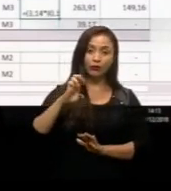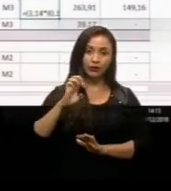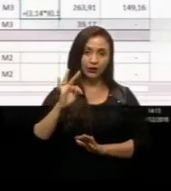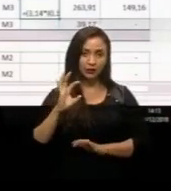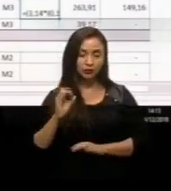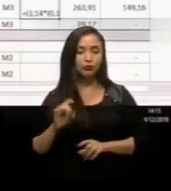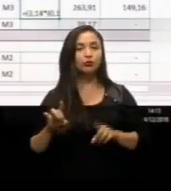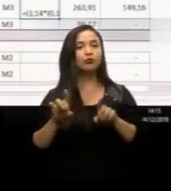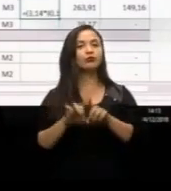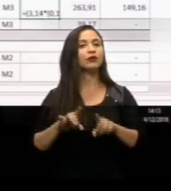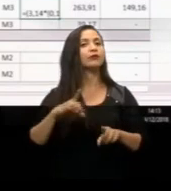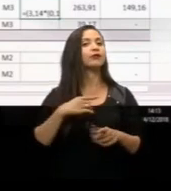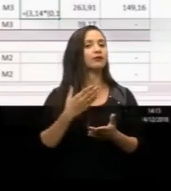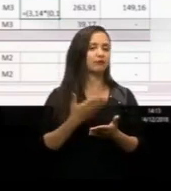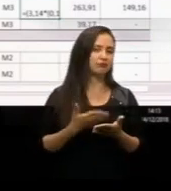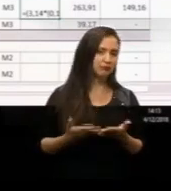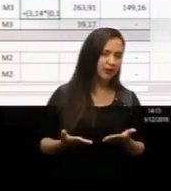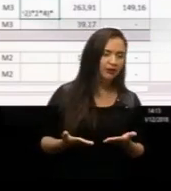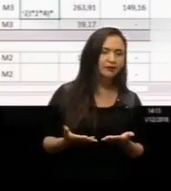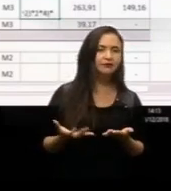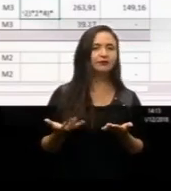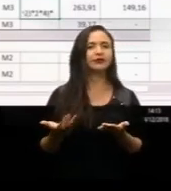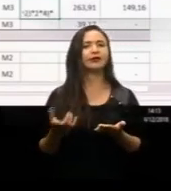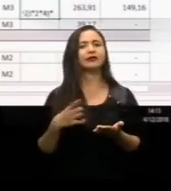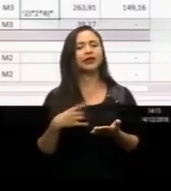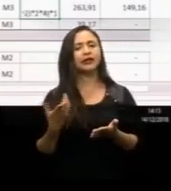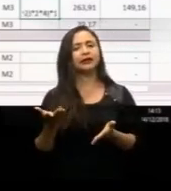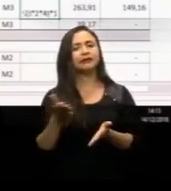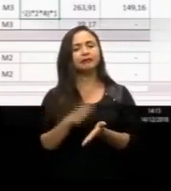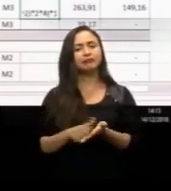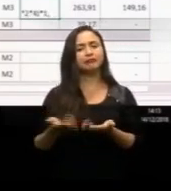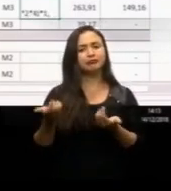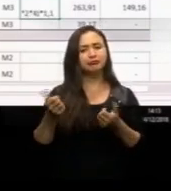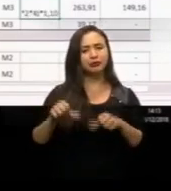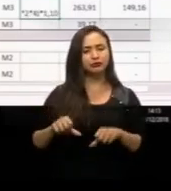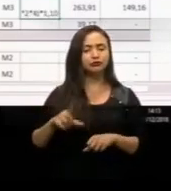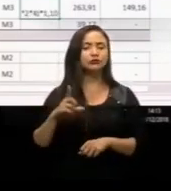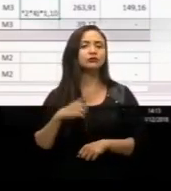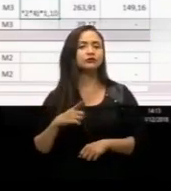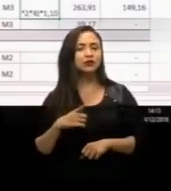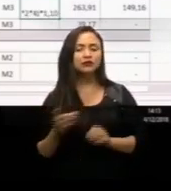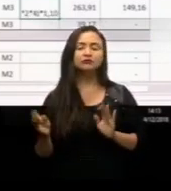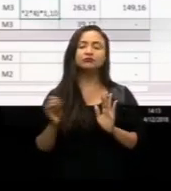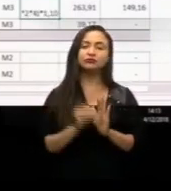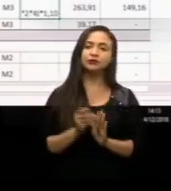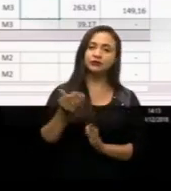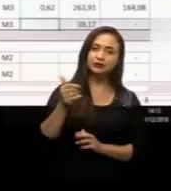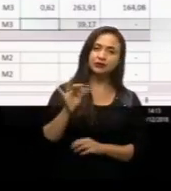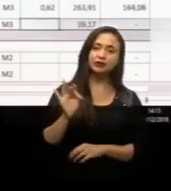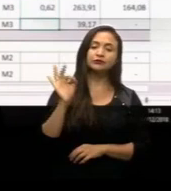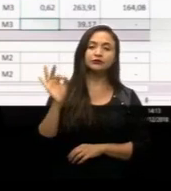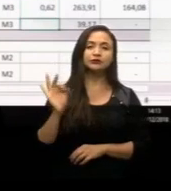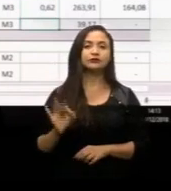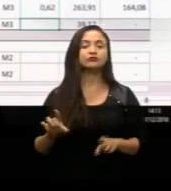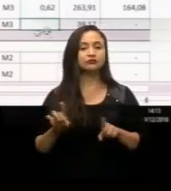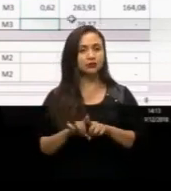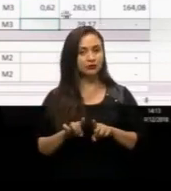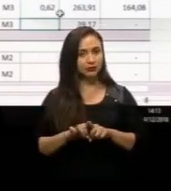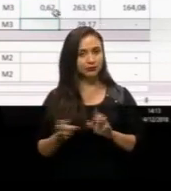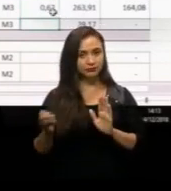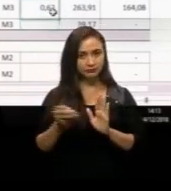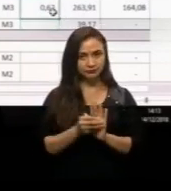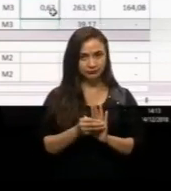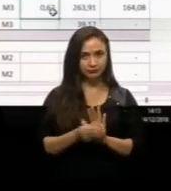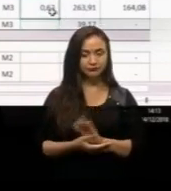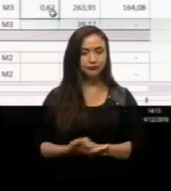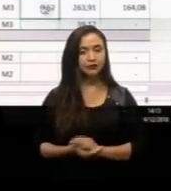também tem perda, tem desperdício. Então, vamos multiplicar, colocar uns 10% aqui de concreto, tá?